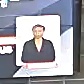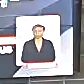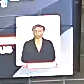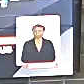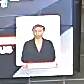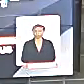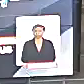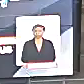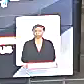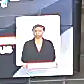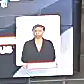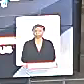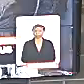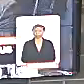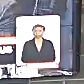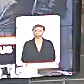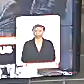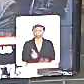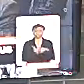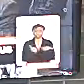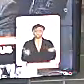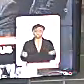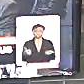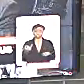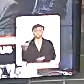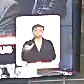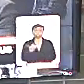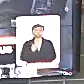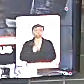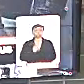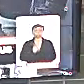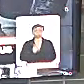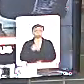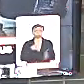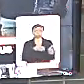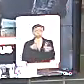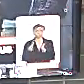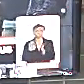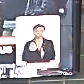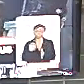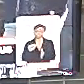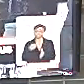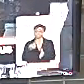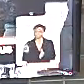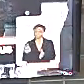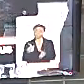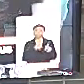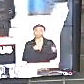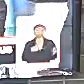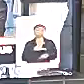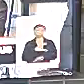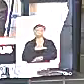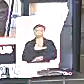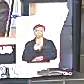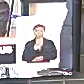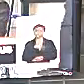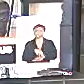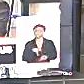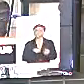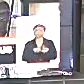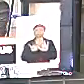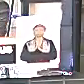ah ok então aqui a assessoria tá me alertando aqui queria passar pro meu amigo Betão e o professor cleit também mas devido